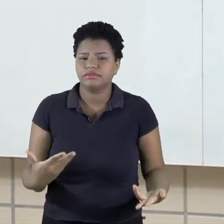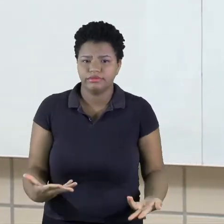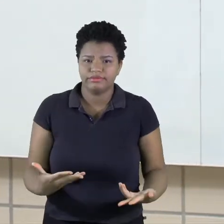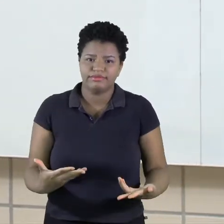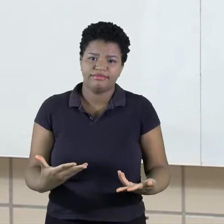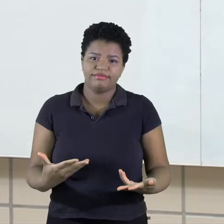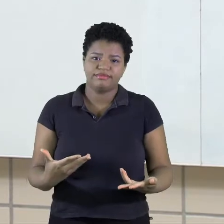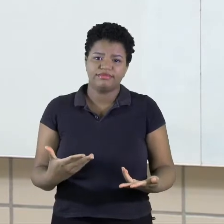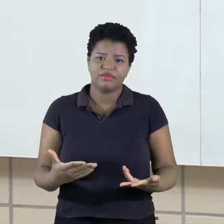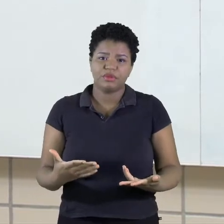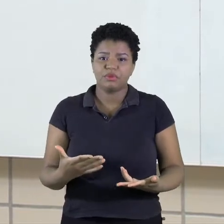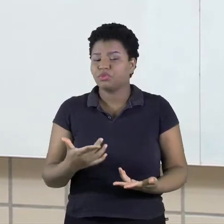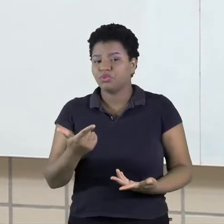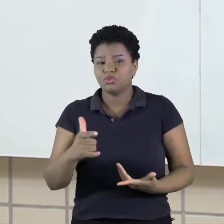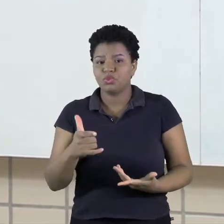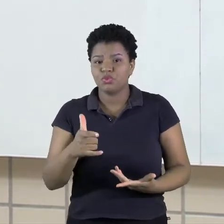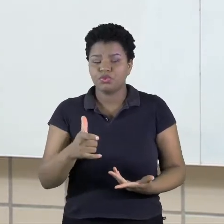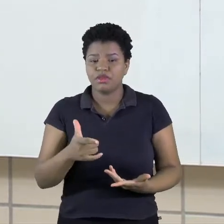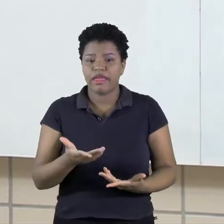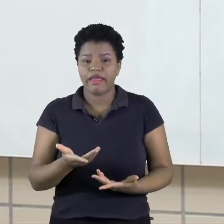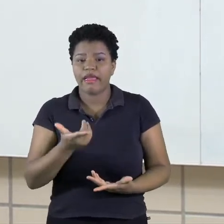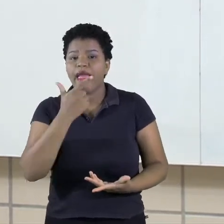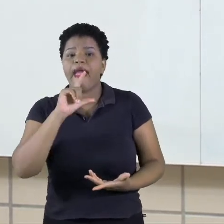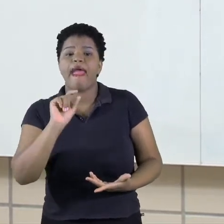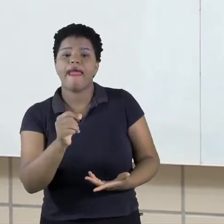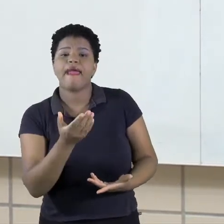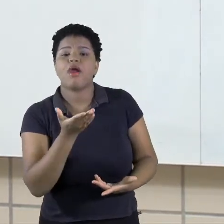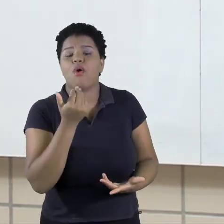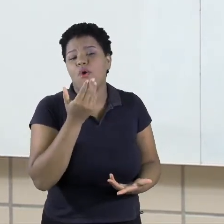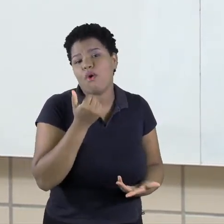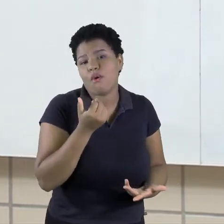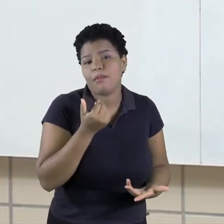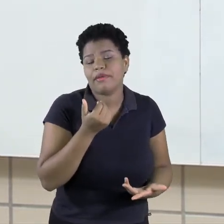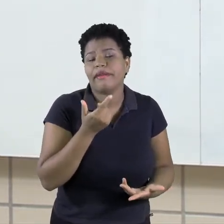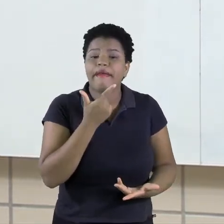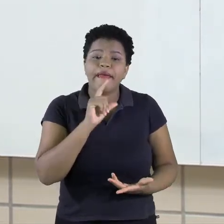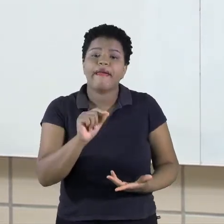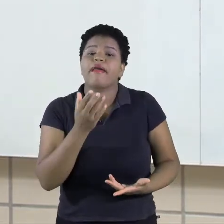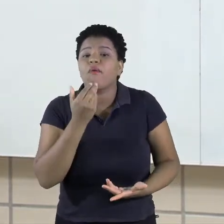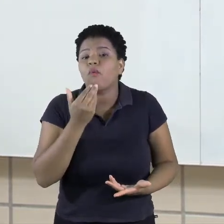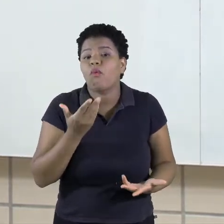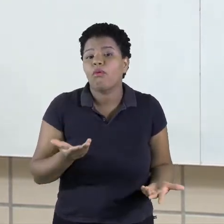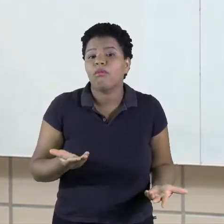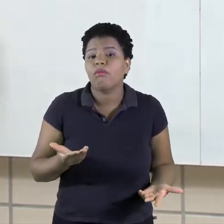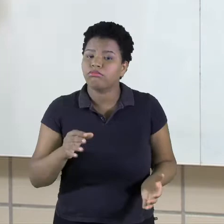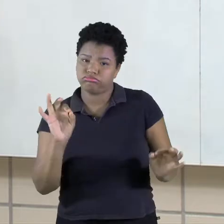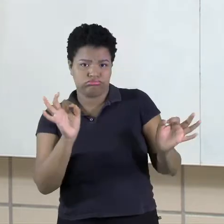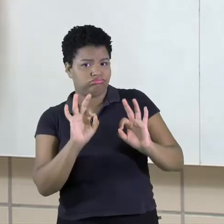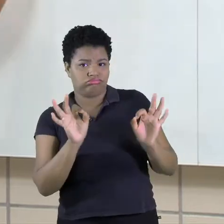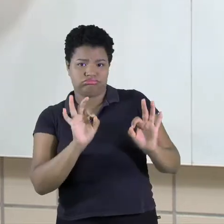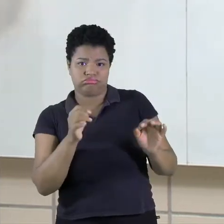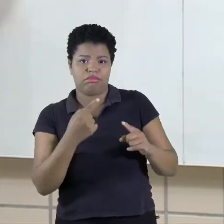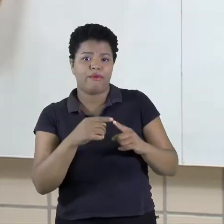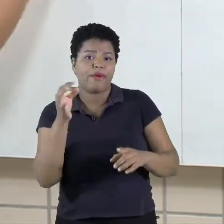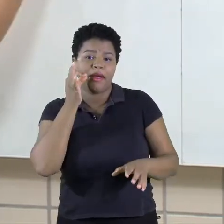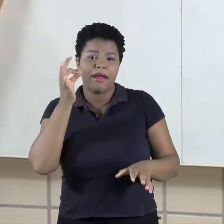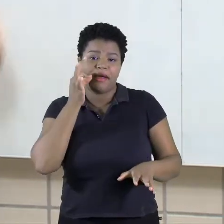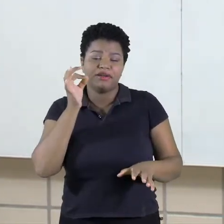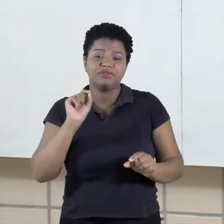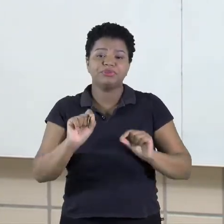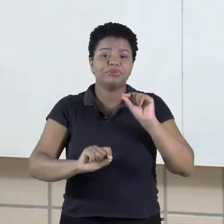ter quem consumir. Quem ia comer a planta? Ninguém. Por que aconteceu com o ratinho? Ele foi,